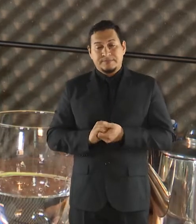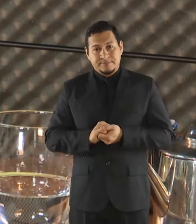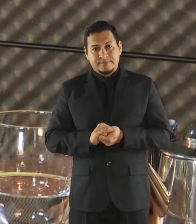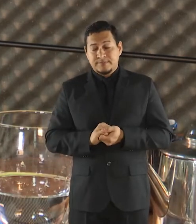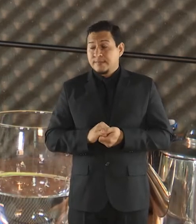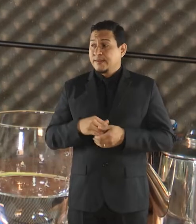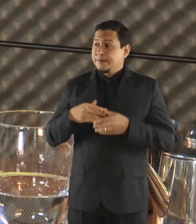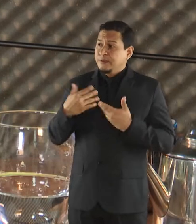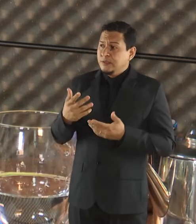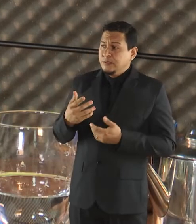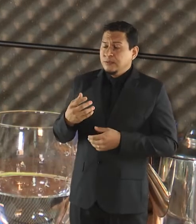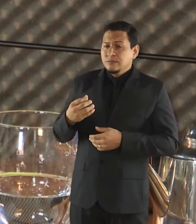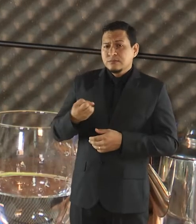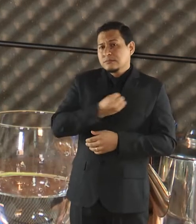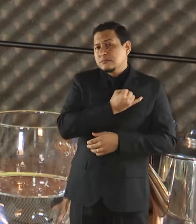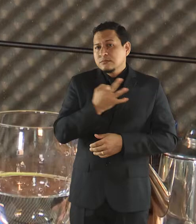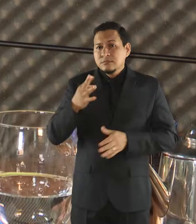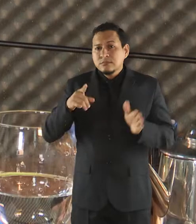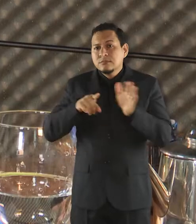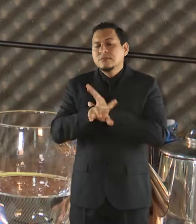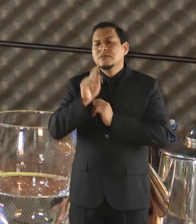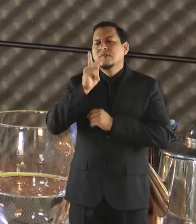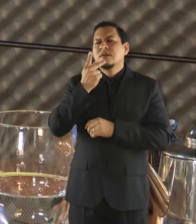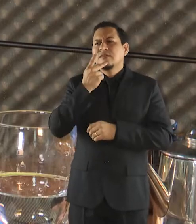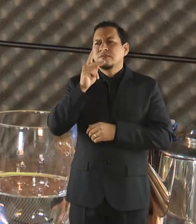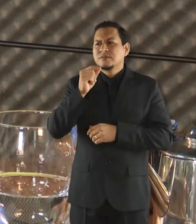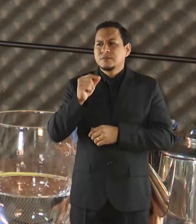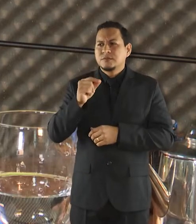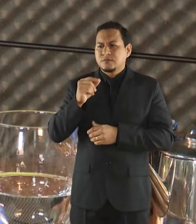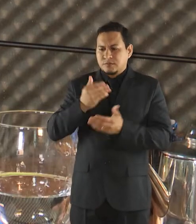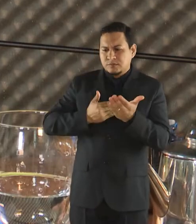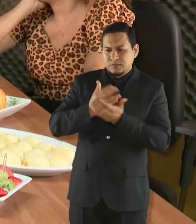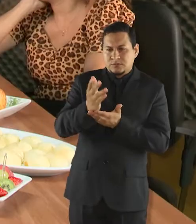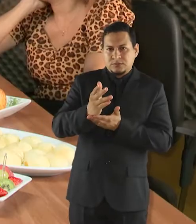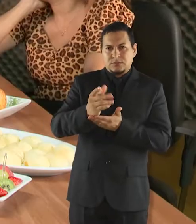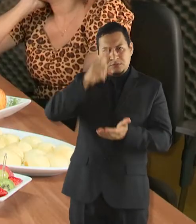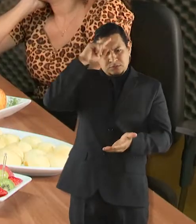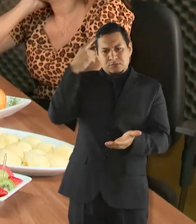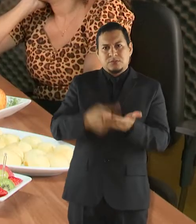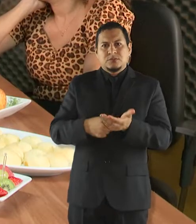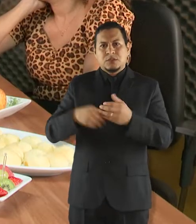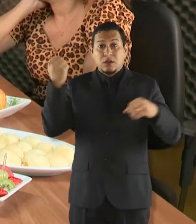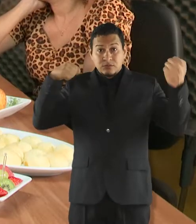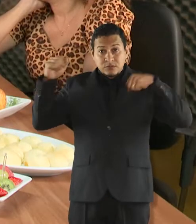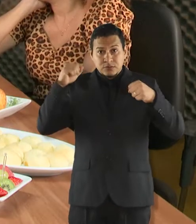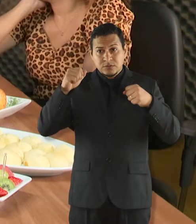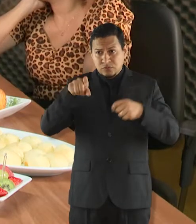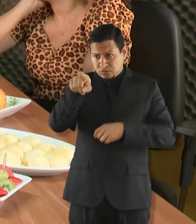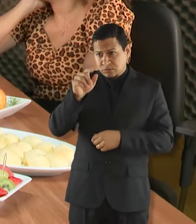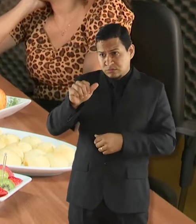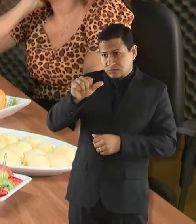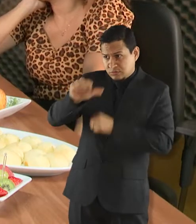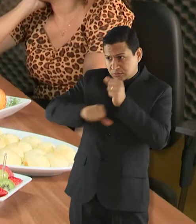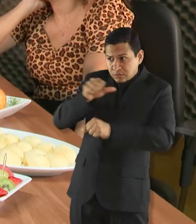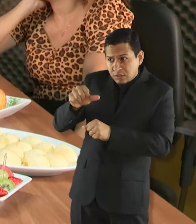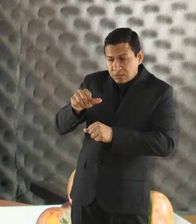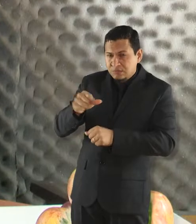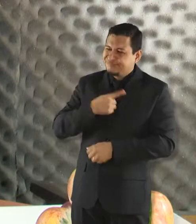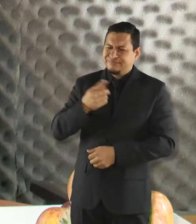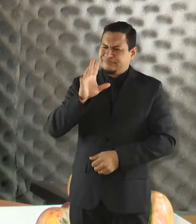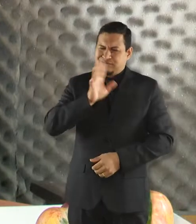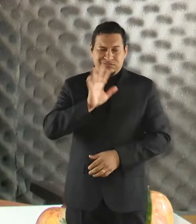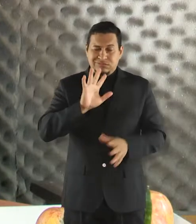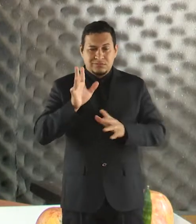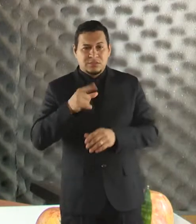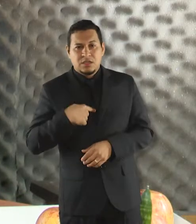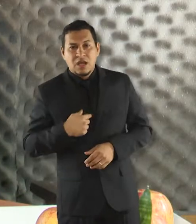Suelen, quantas vezes você disse que ia começar a acordar cedo e fazer atividade física? Oxe, milhões. Você mudou? Não, tô do mesmo jeito, só comendo aquele